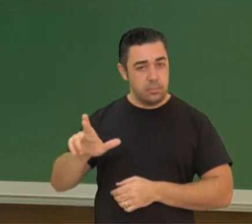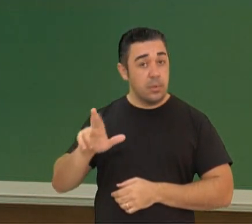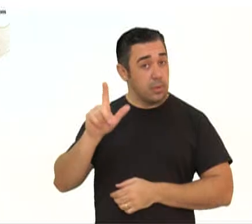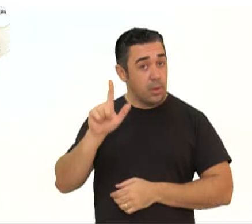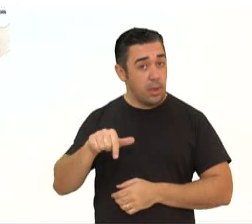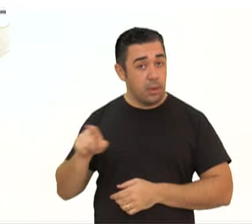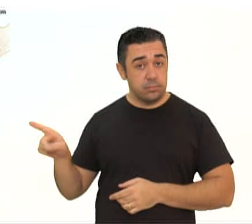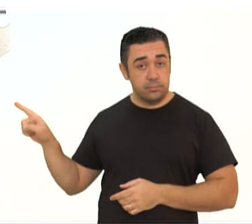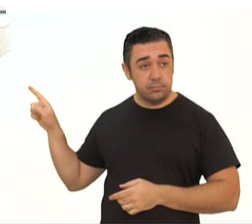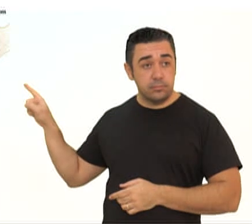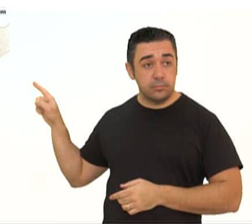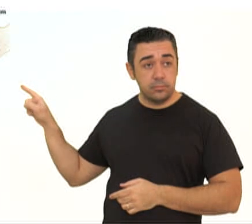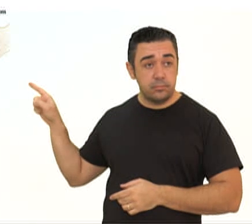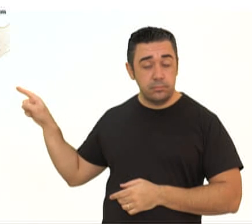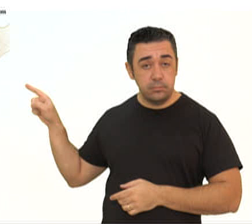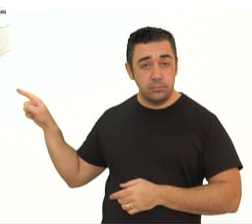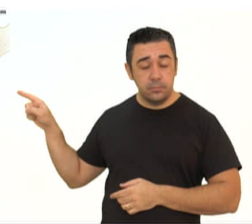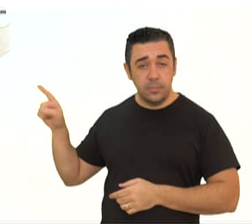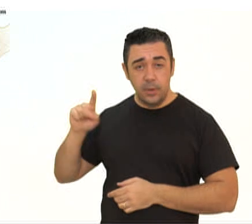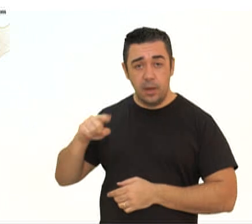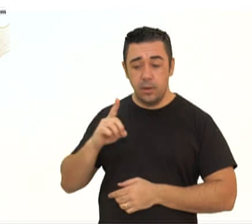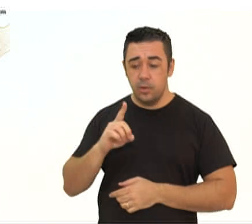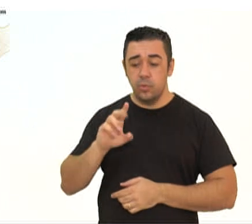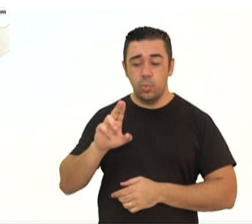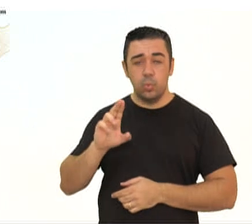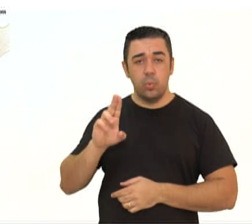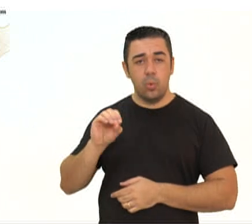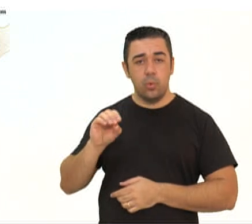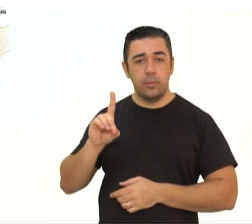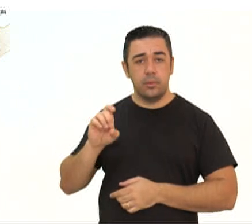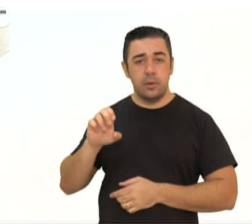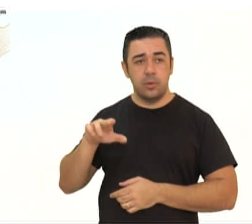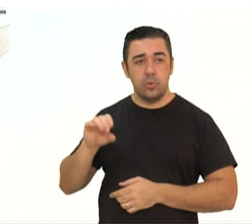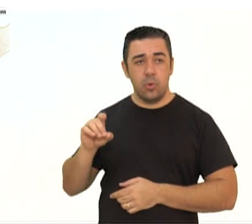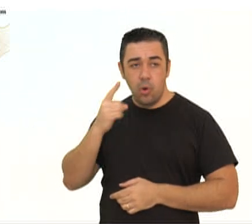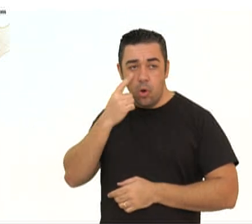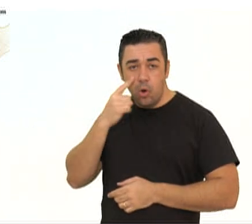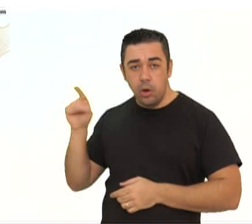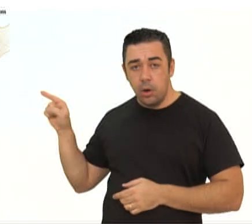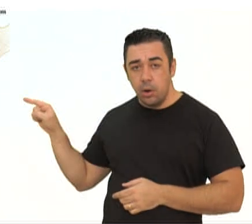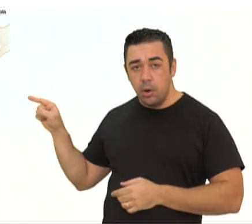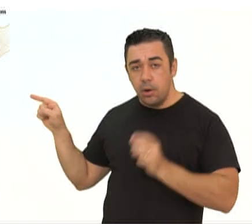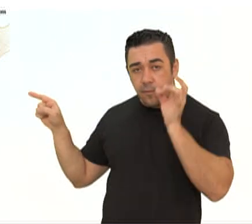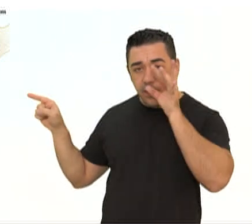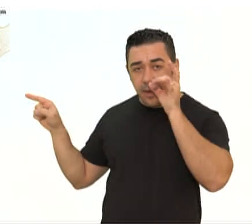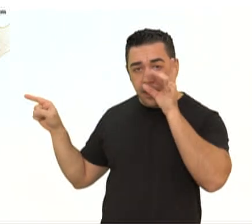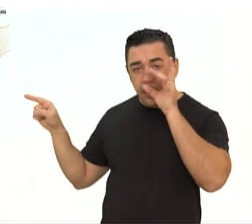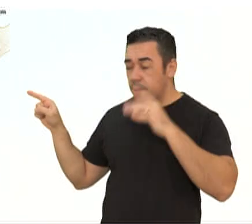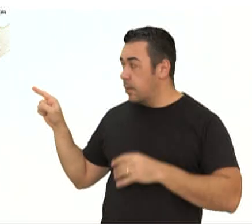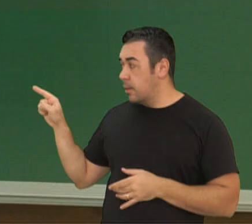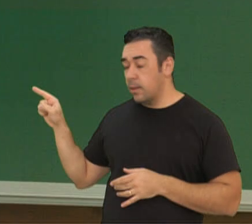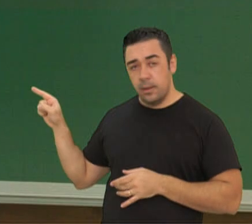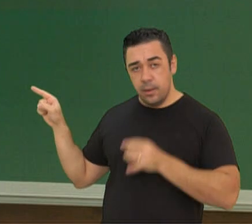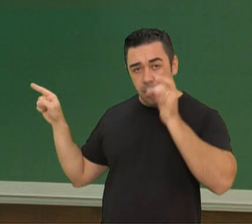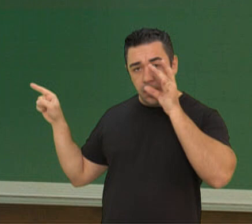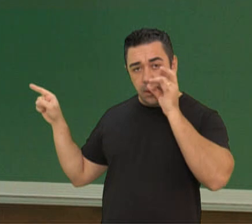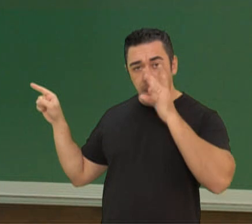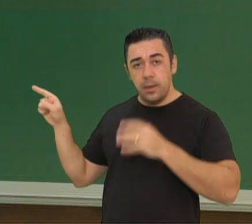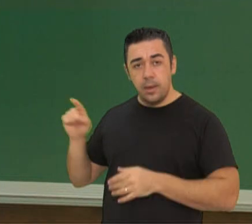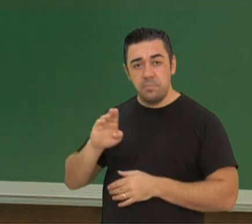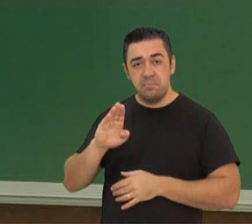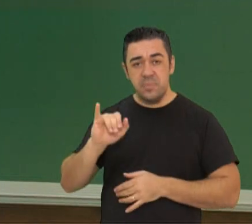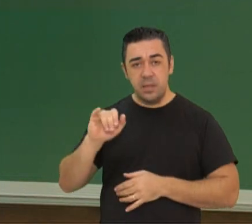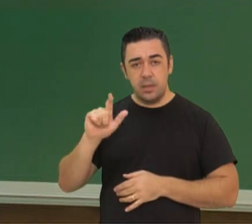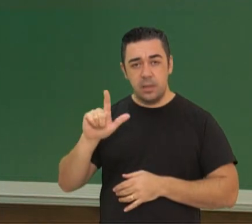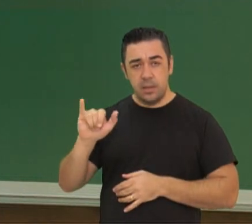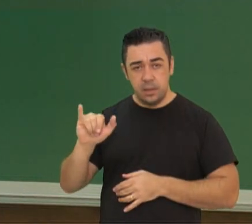aqui, tá? Que é o duodeno e aonde vai acontecer, olha só, aqui a vesícula biliar, essa bexiguinha verde,